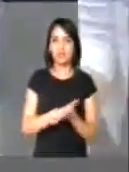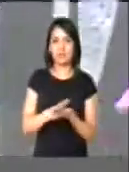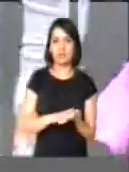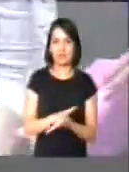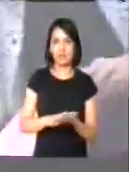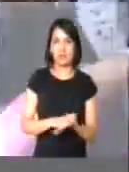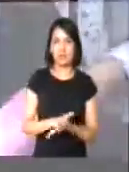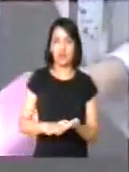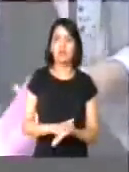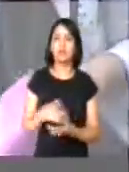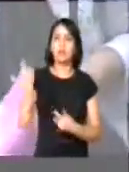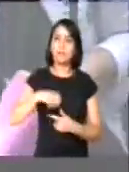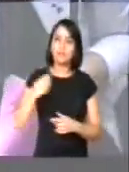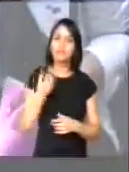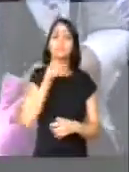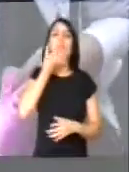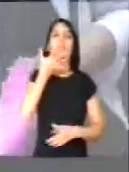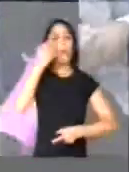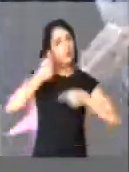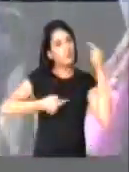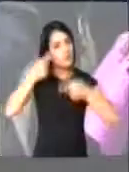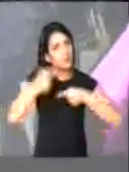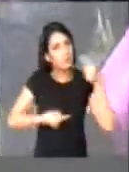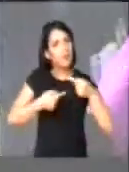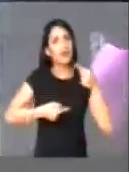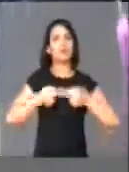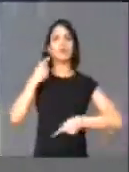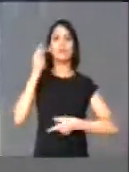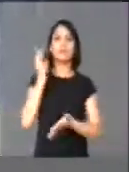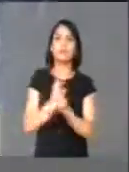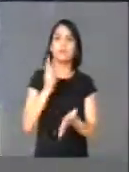fazer um bom debate, uma boa discussão,